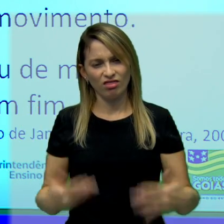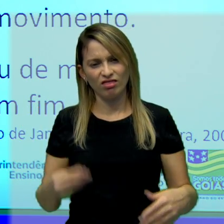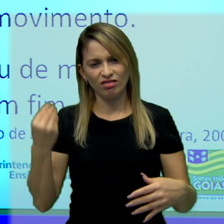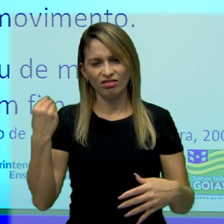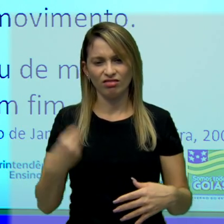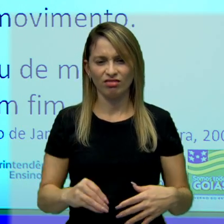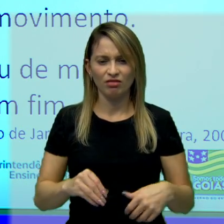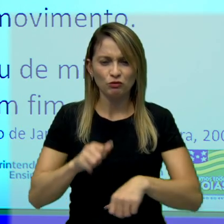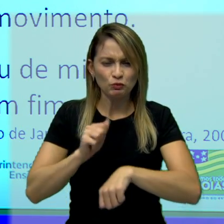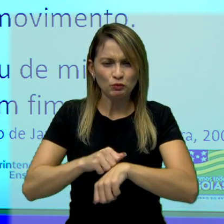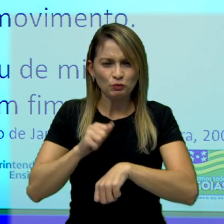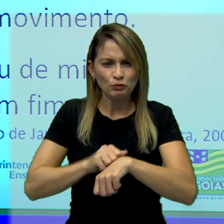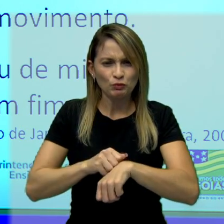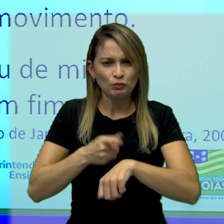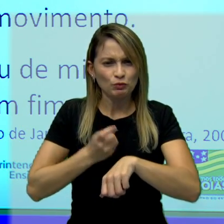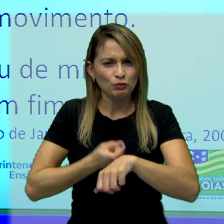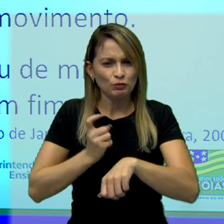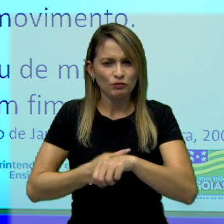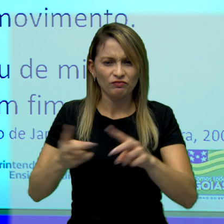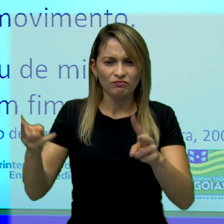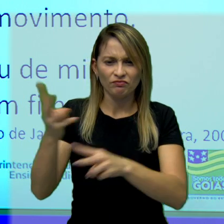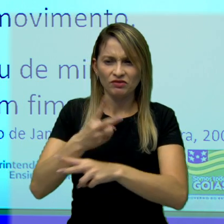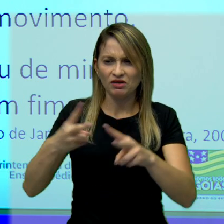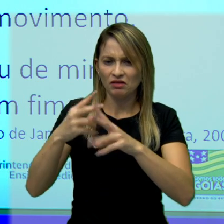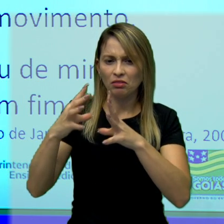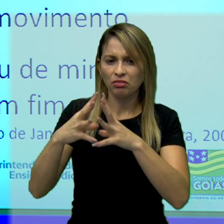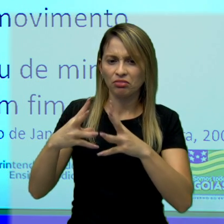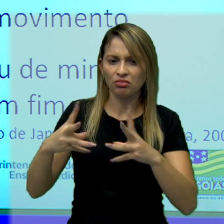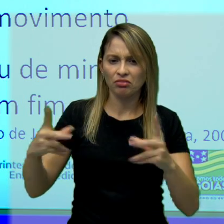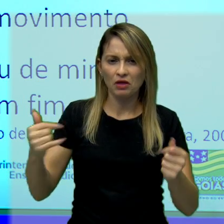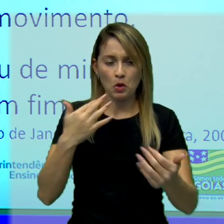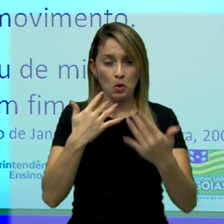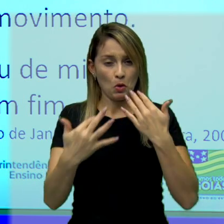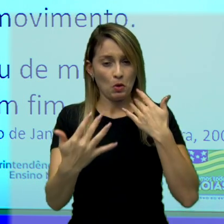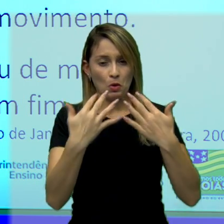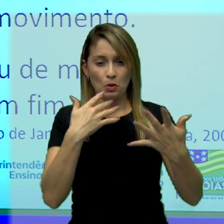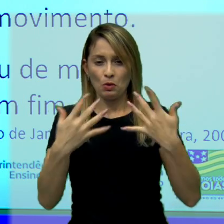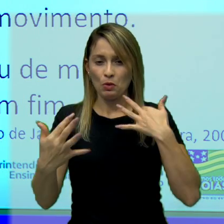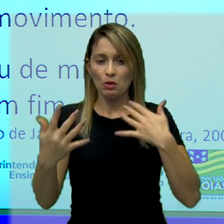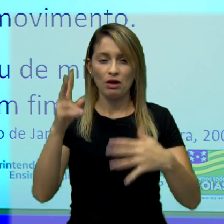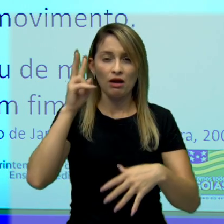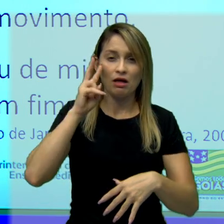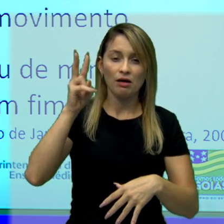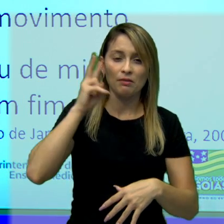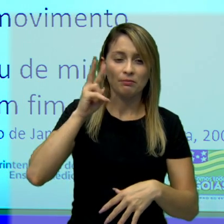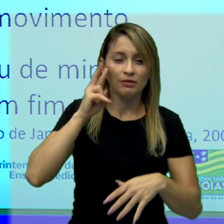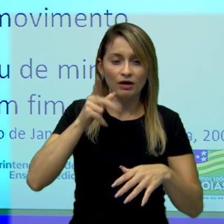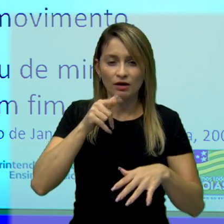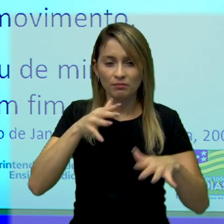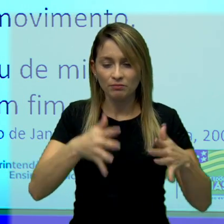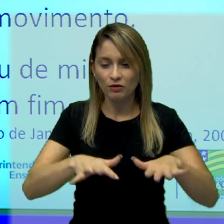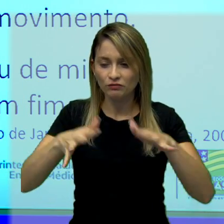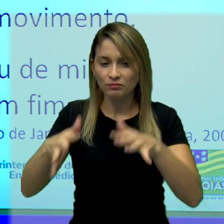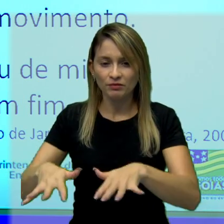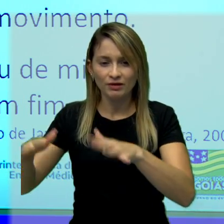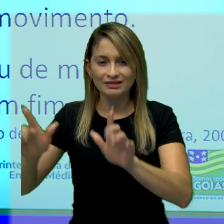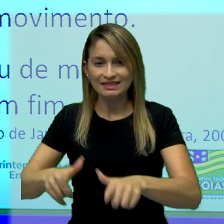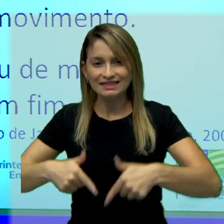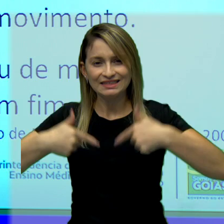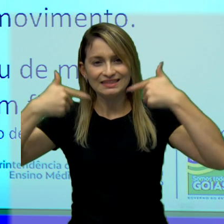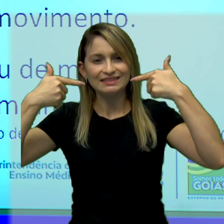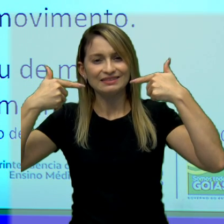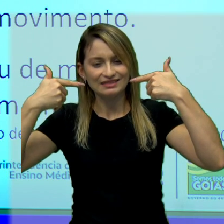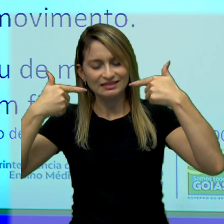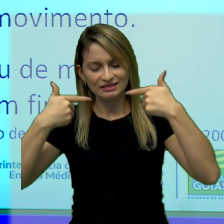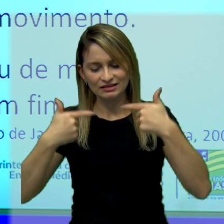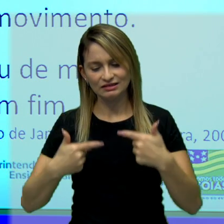sobre o ar e endureceram junto ao vento e perderam a cor que tinham e a lembrança do movimento. E